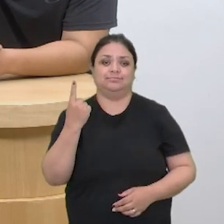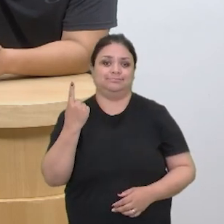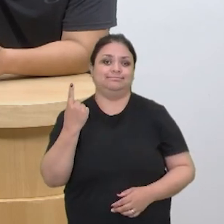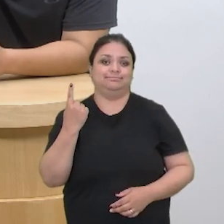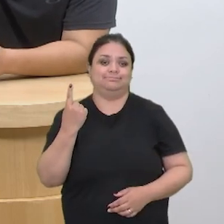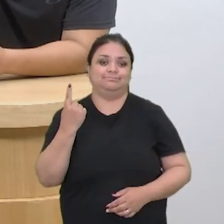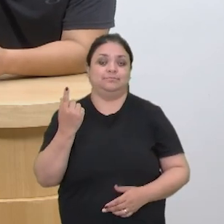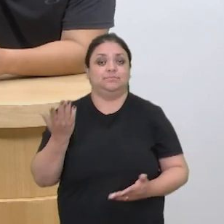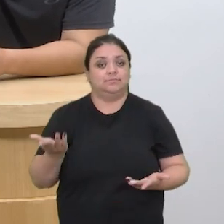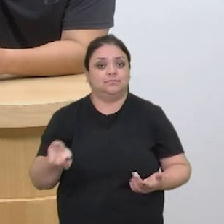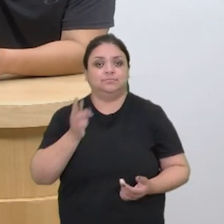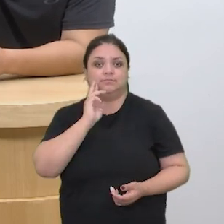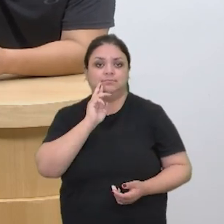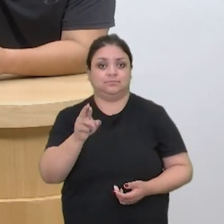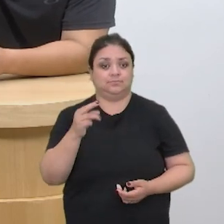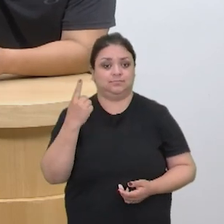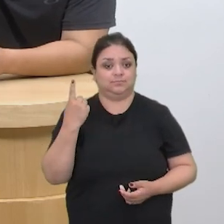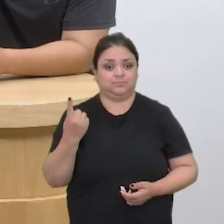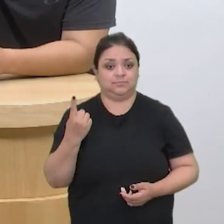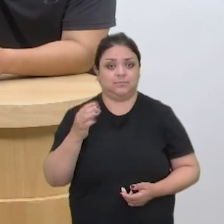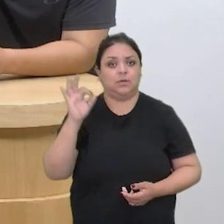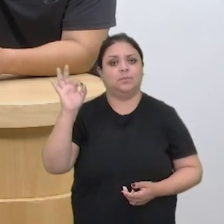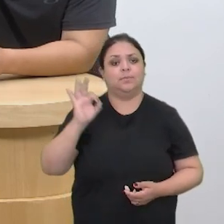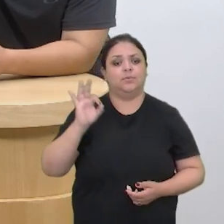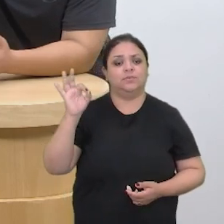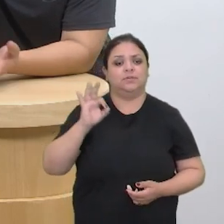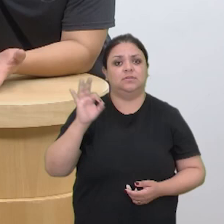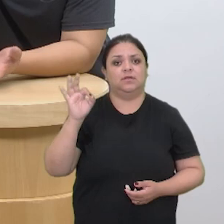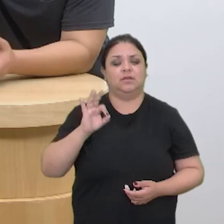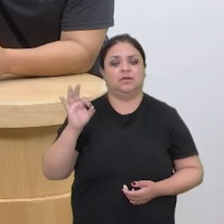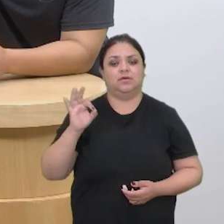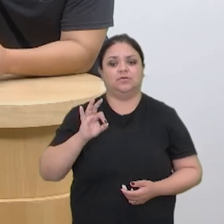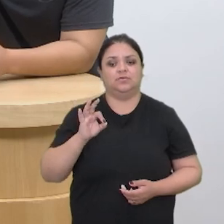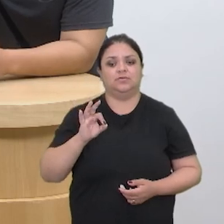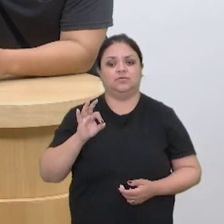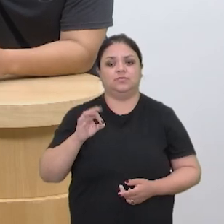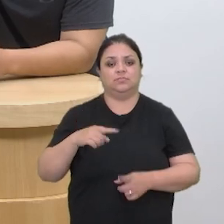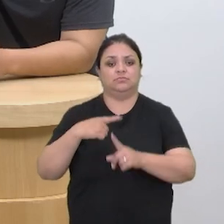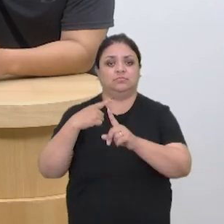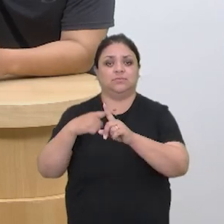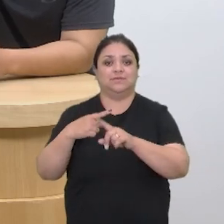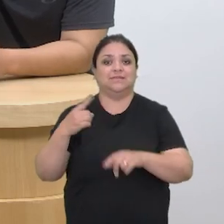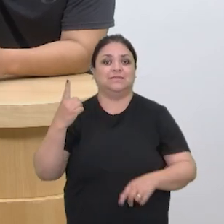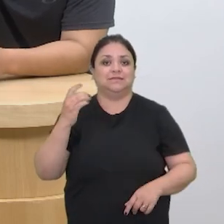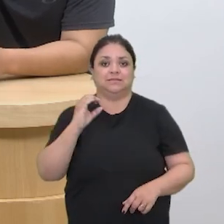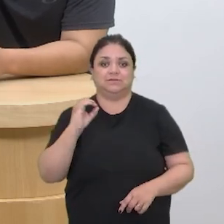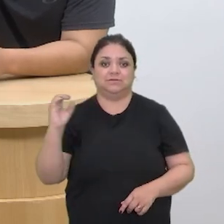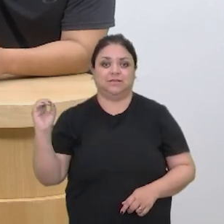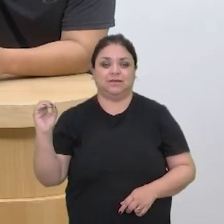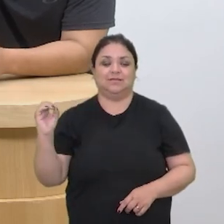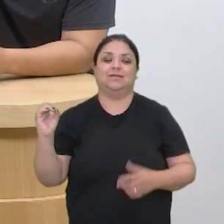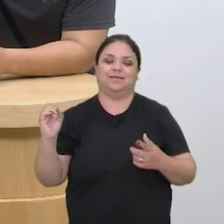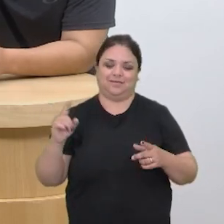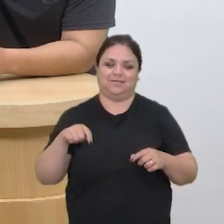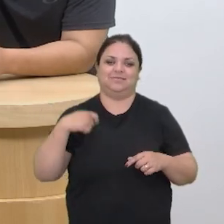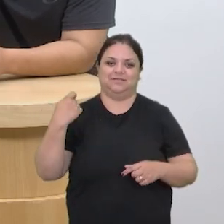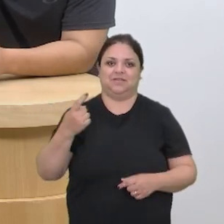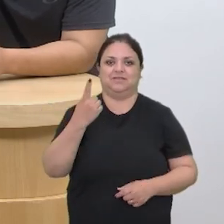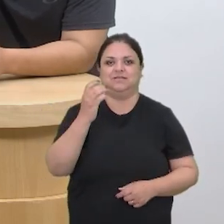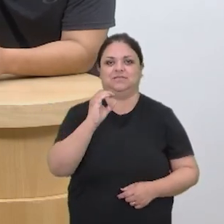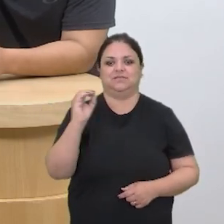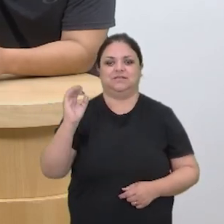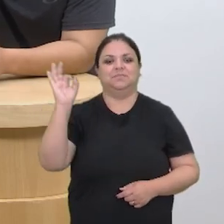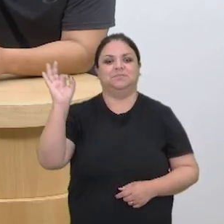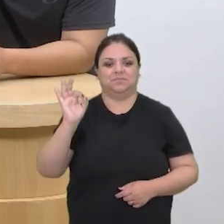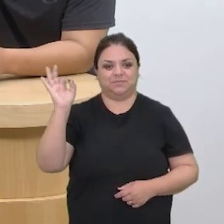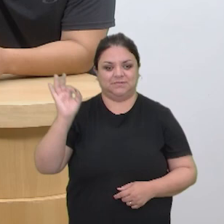número dá 1, então se eu colocar ele na porcentagem, multiplicar por 100, ele vai dar? 100%. Ótimo. E a gente não pode ter